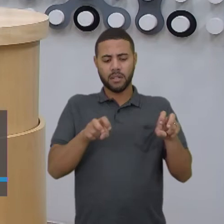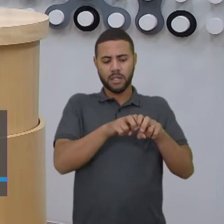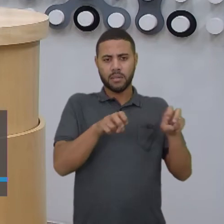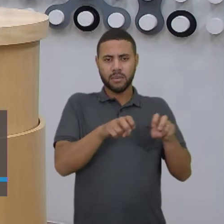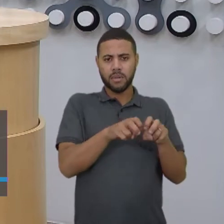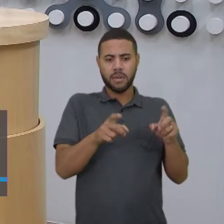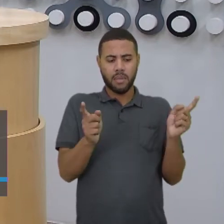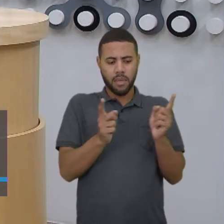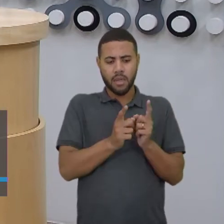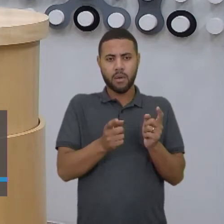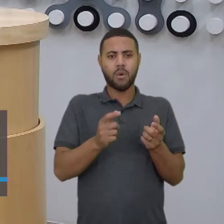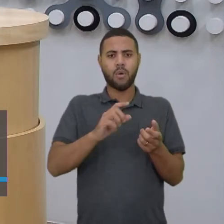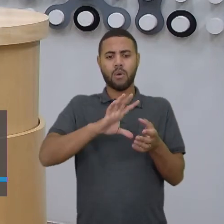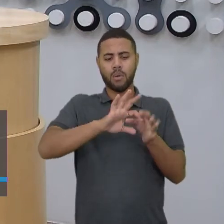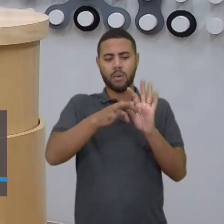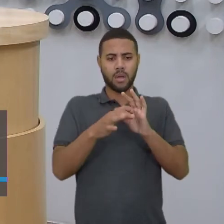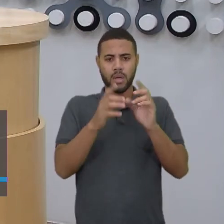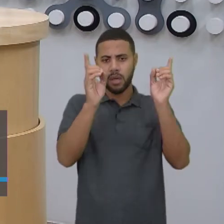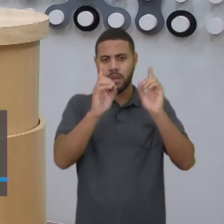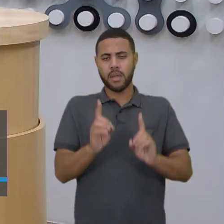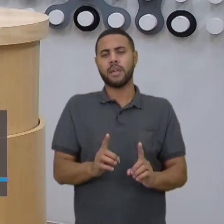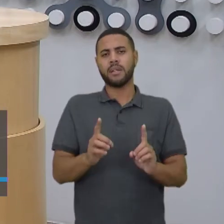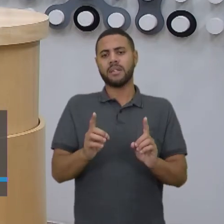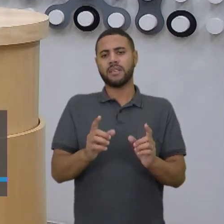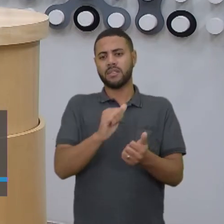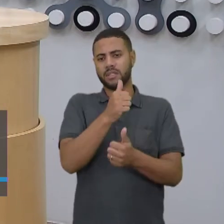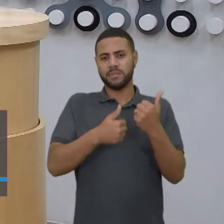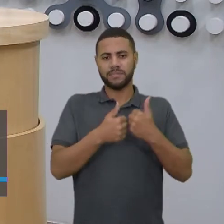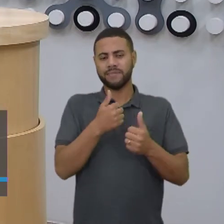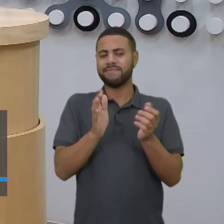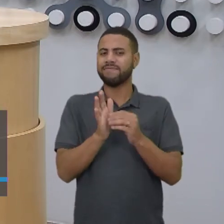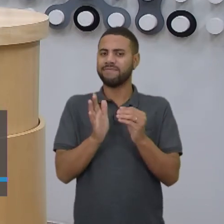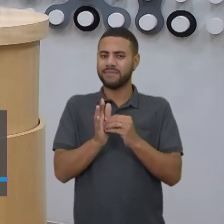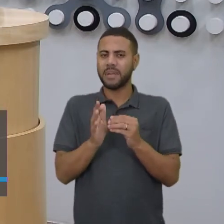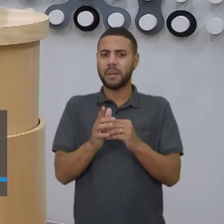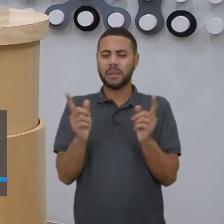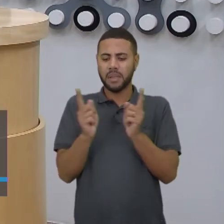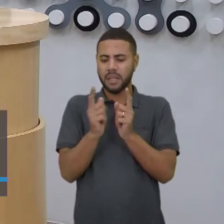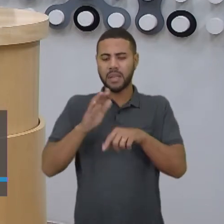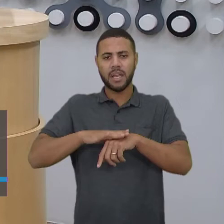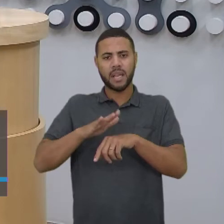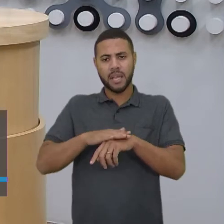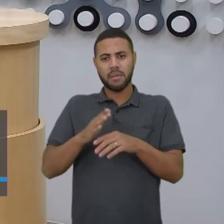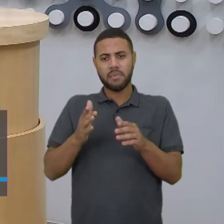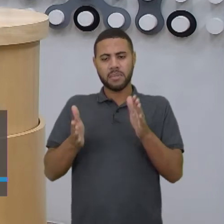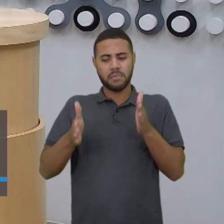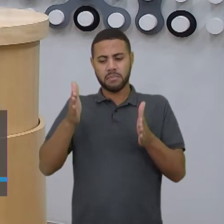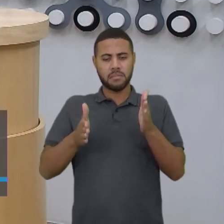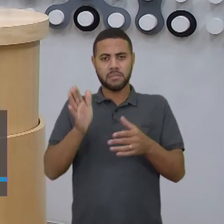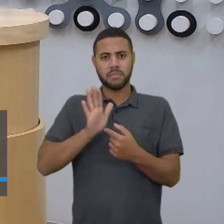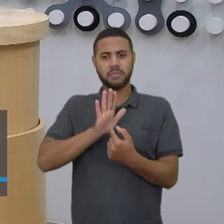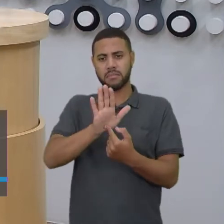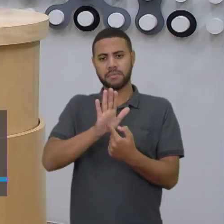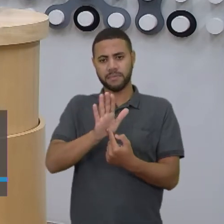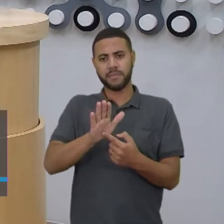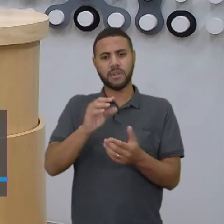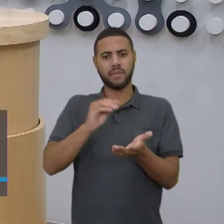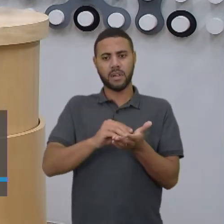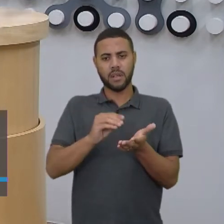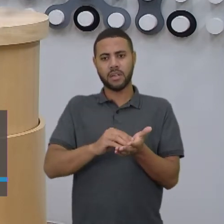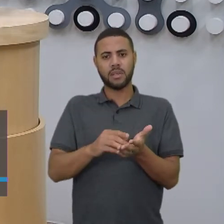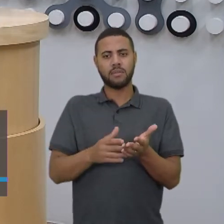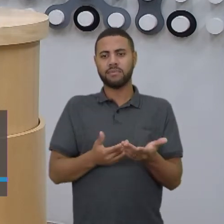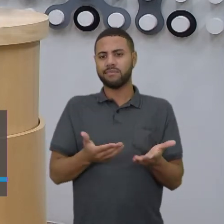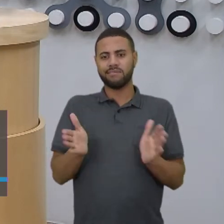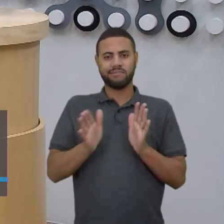futebol paralímpico? Exato. Mas é algo que tem que ser repensado. Sim, o porque esporte... se não tiver também essa iniciativa, a gente nunca vai ter, por exemplo,